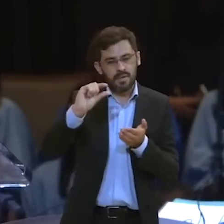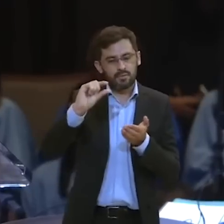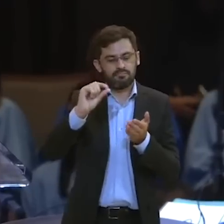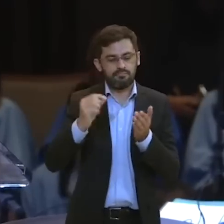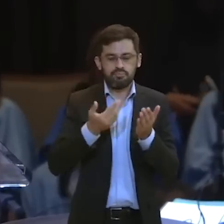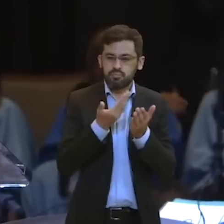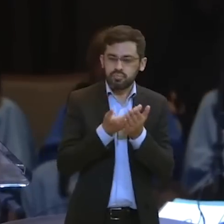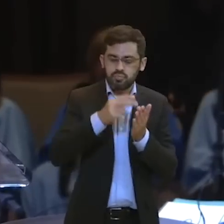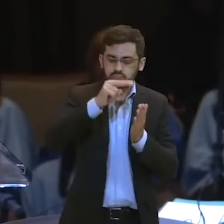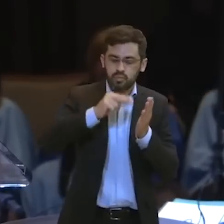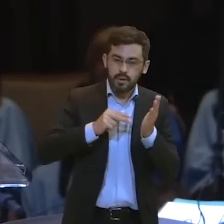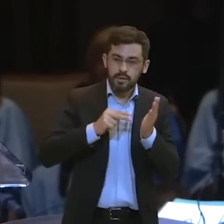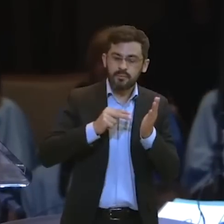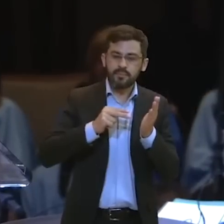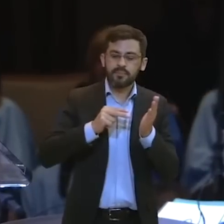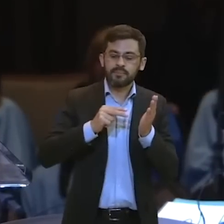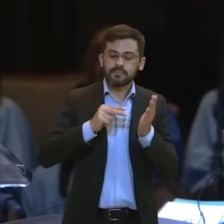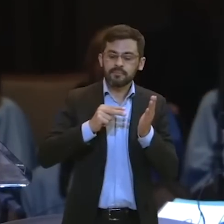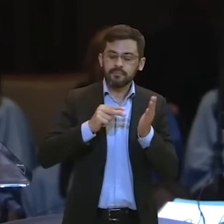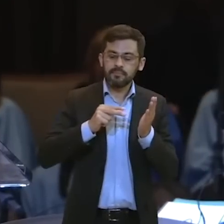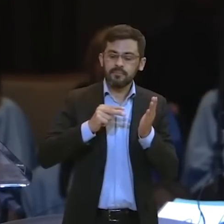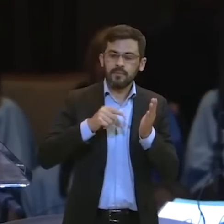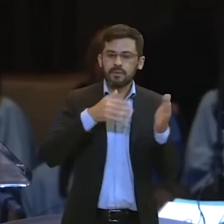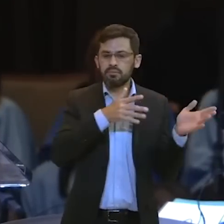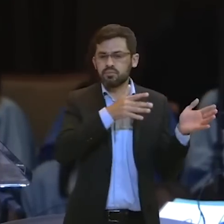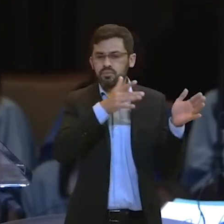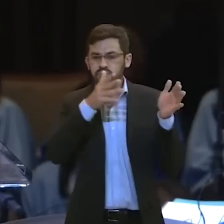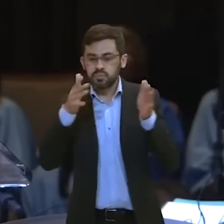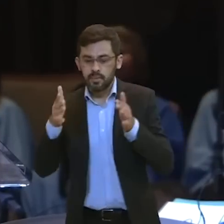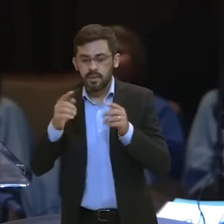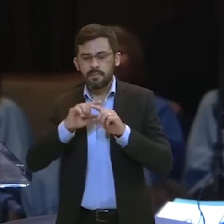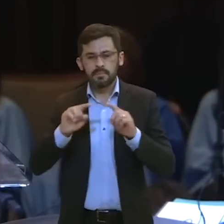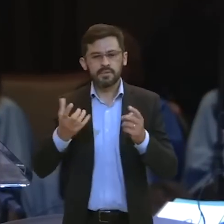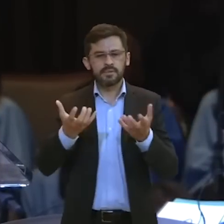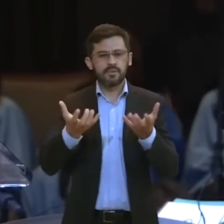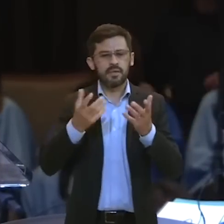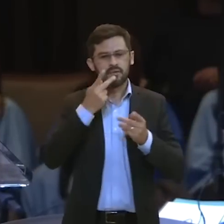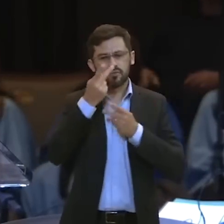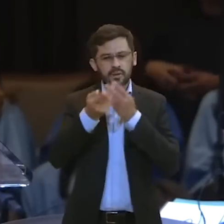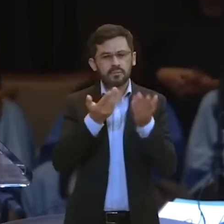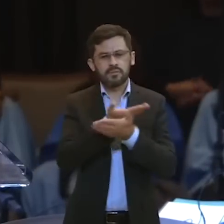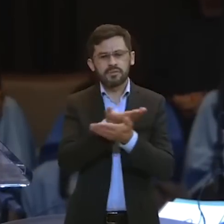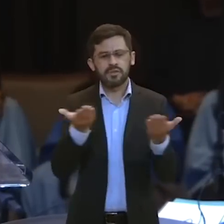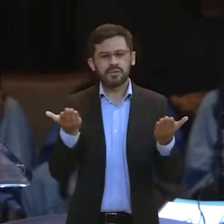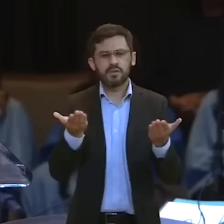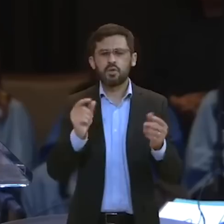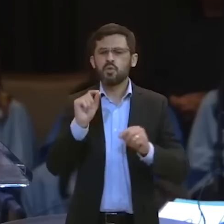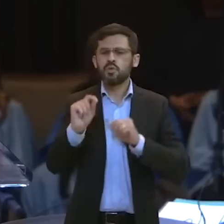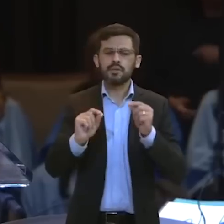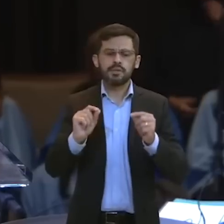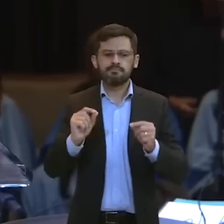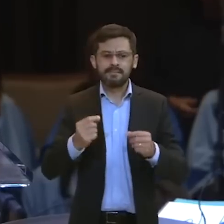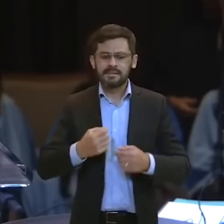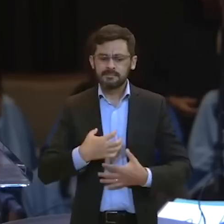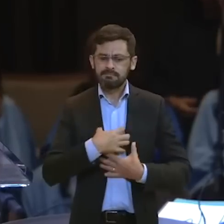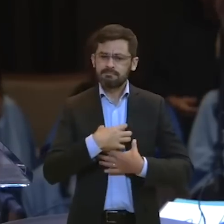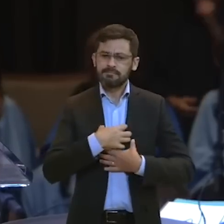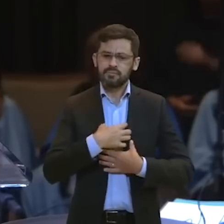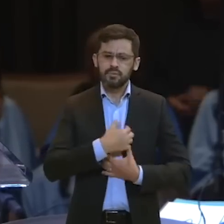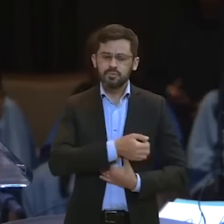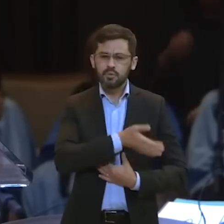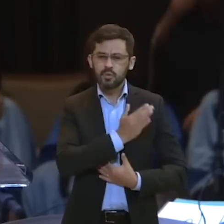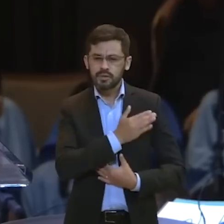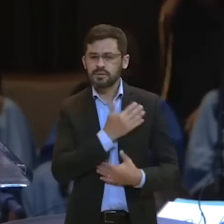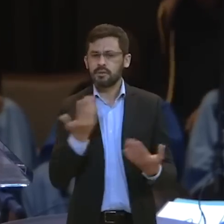texto. E eu queria falar um pouquinho o que motivou